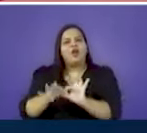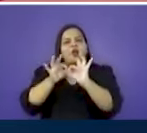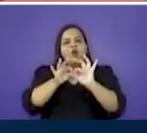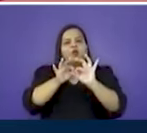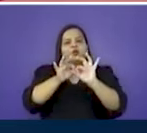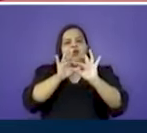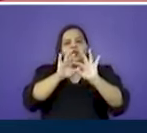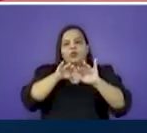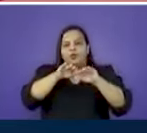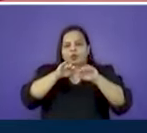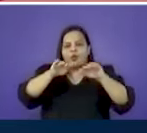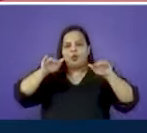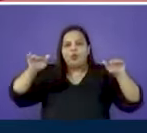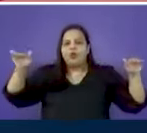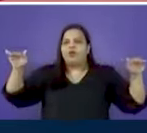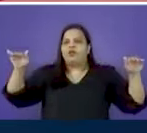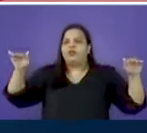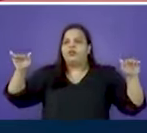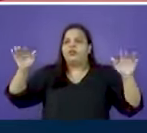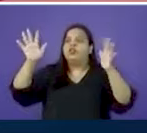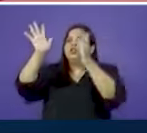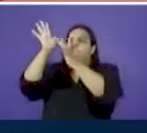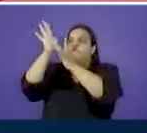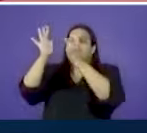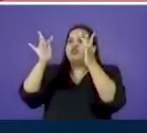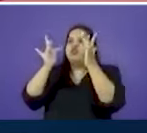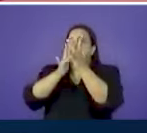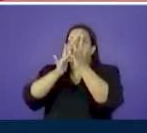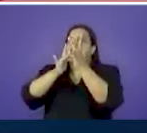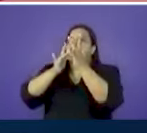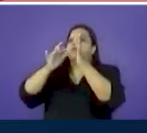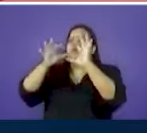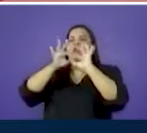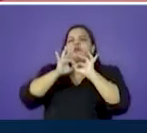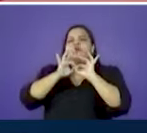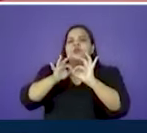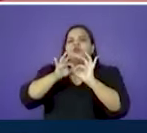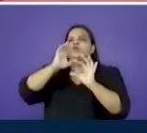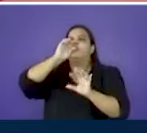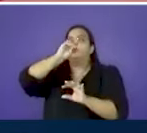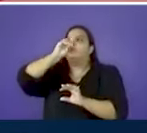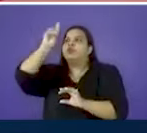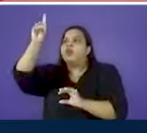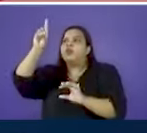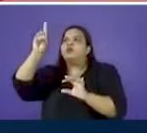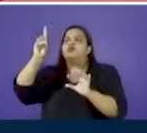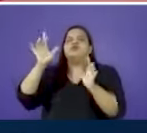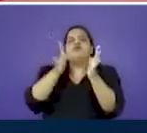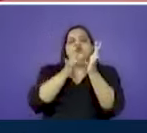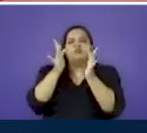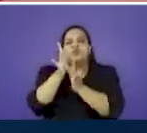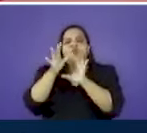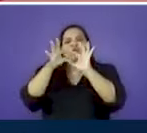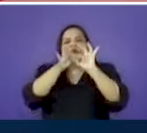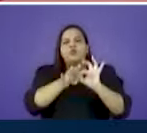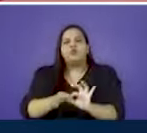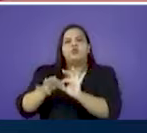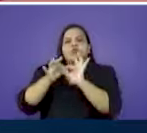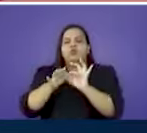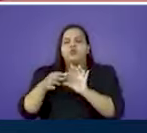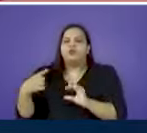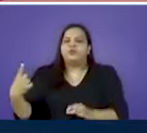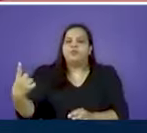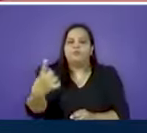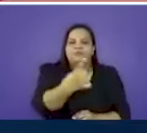horizontal. Jesus nos une ao Pai e Jesus nos une uns aos outros. Através de Jesus nós